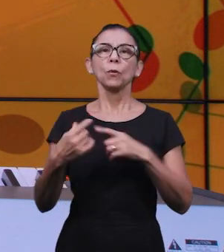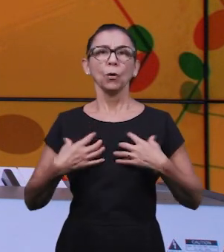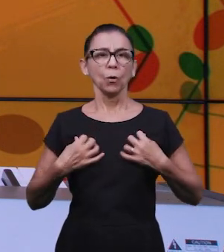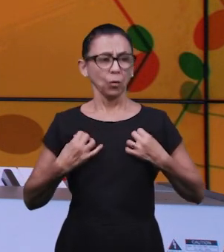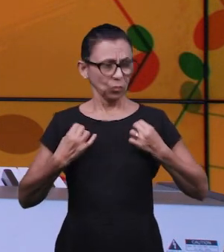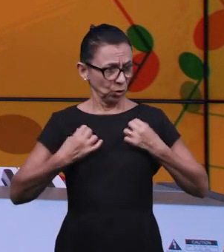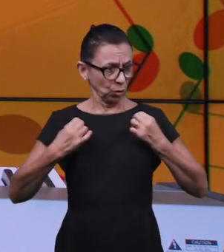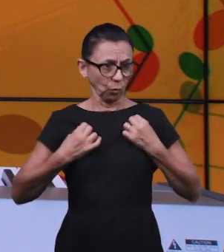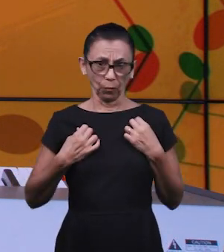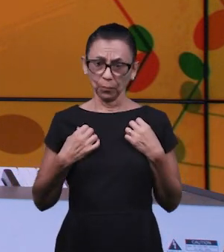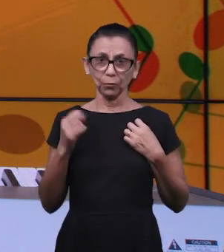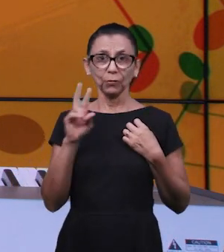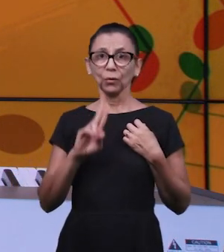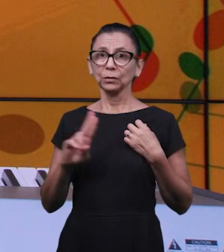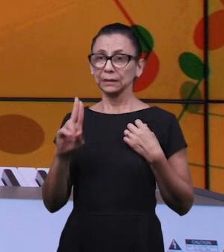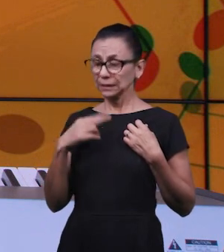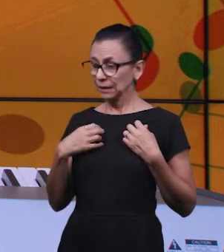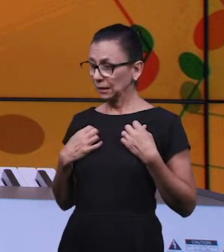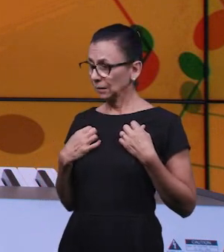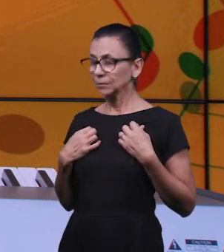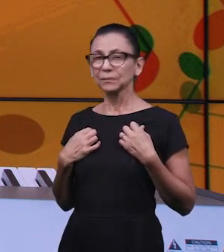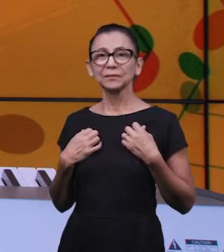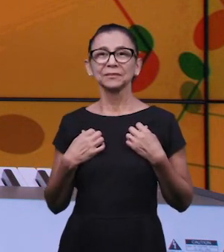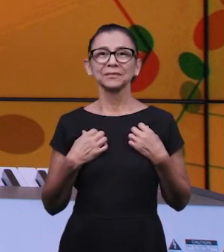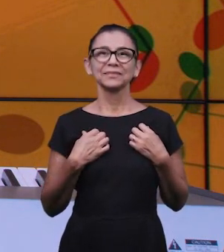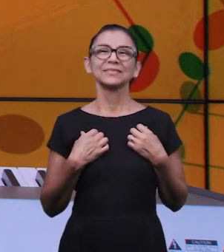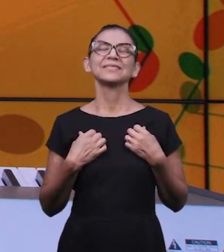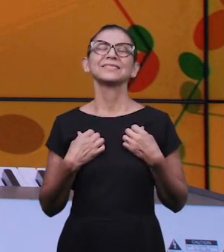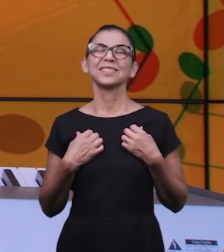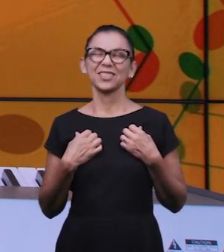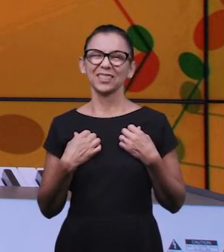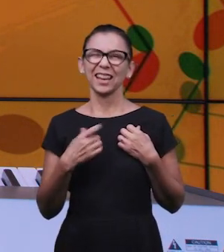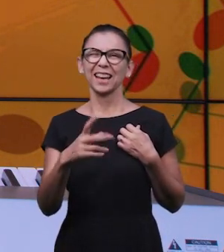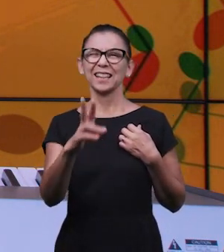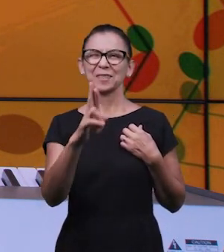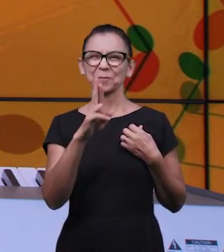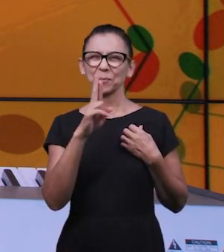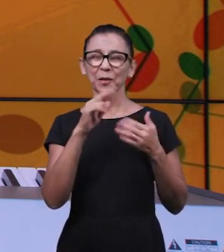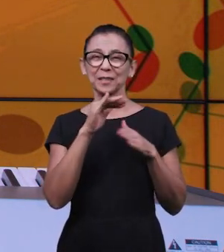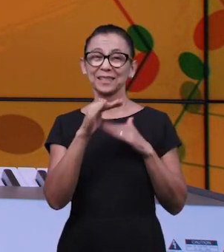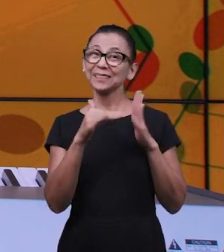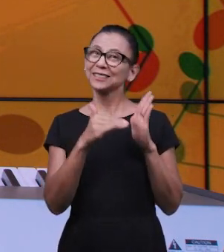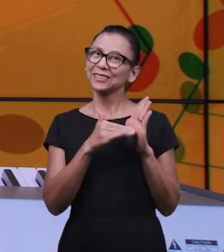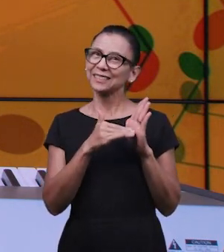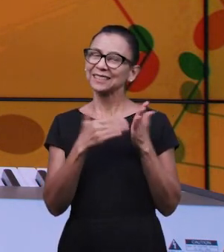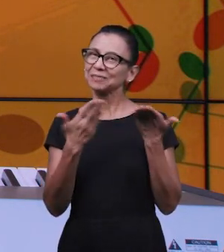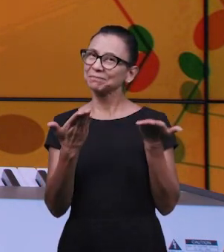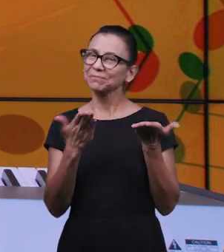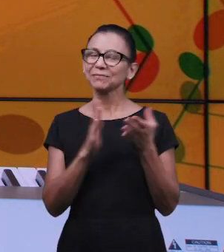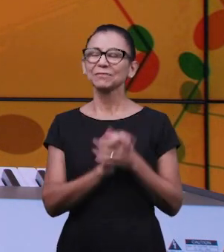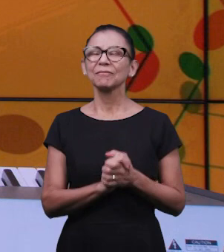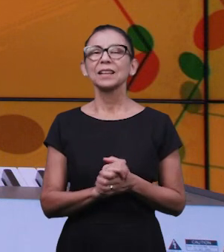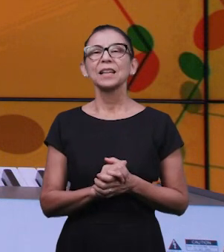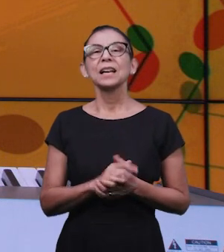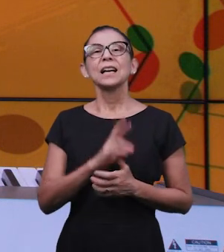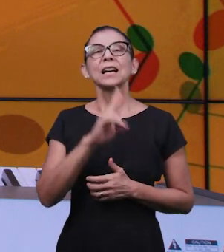festa, logo ficamos felizes e querendo saber: quem me convidou? Para quem é esta